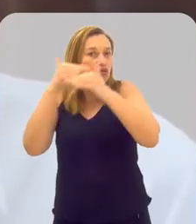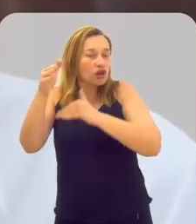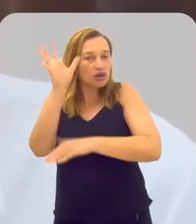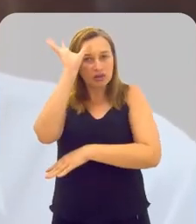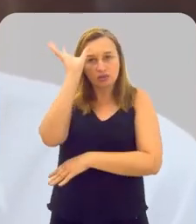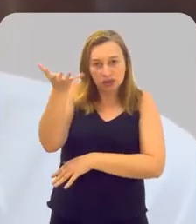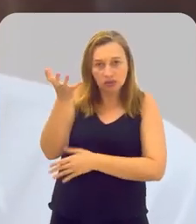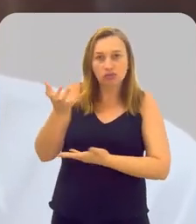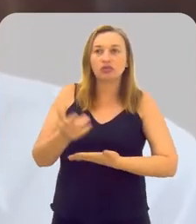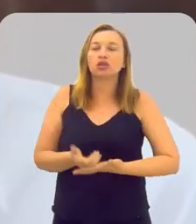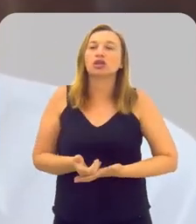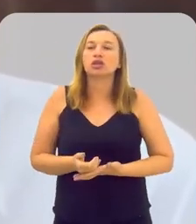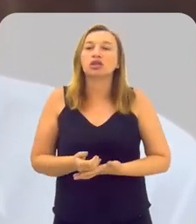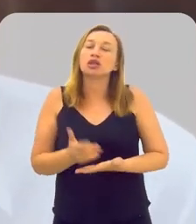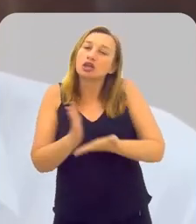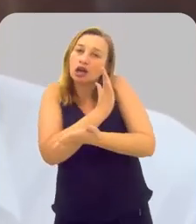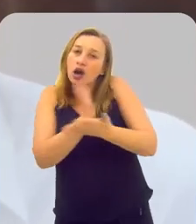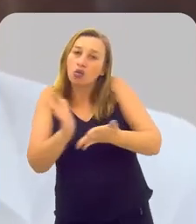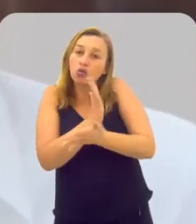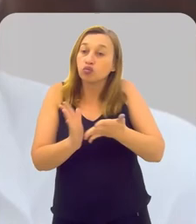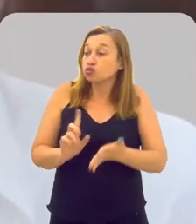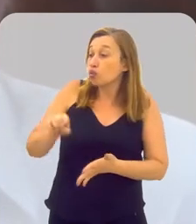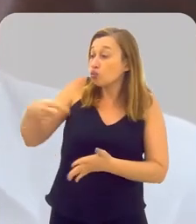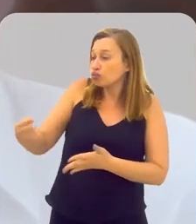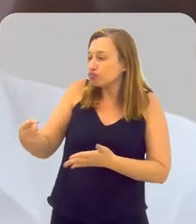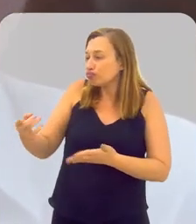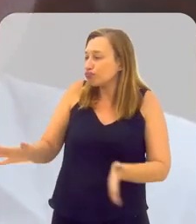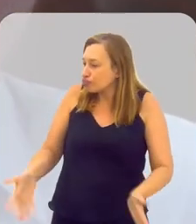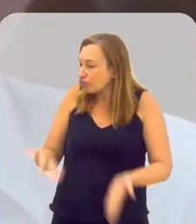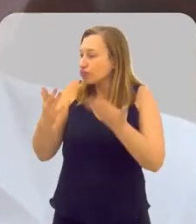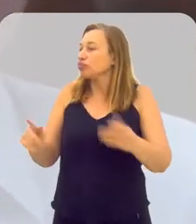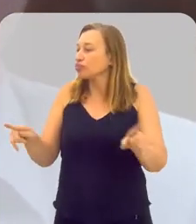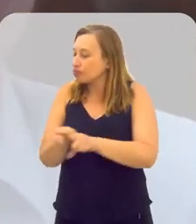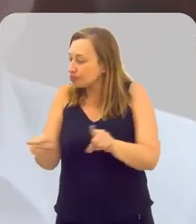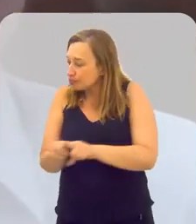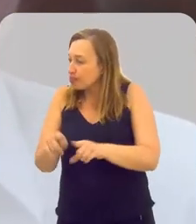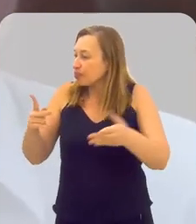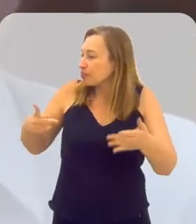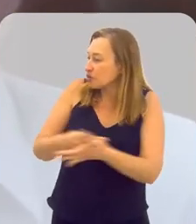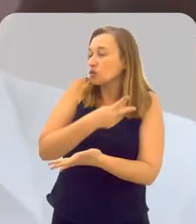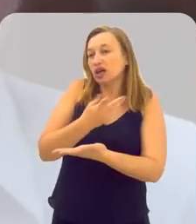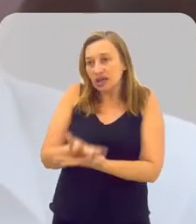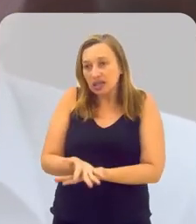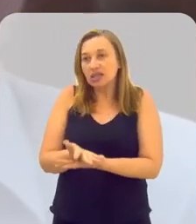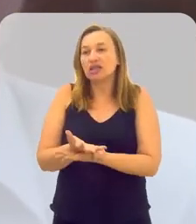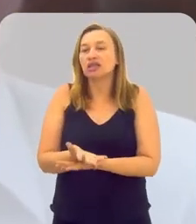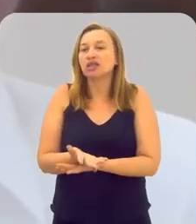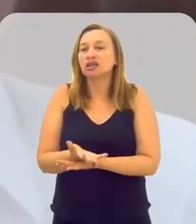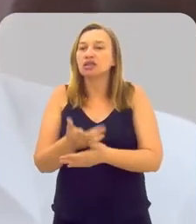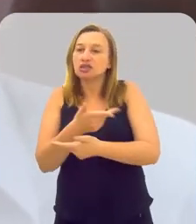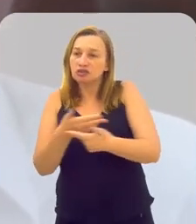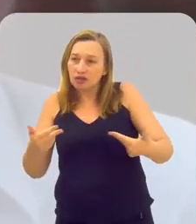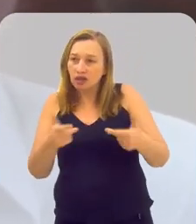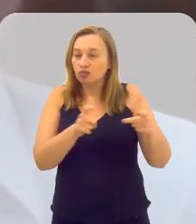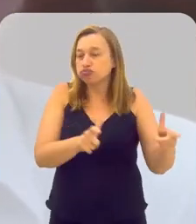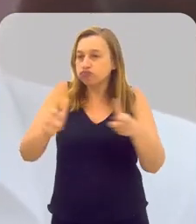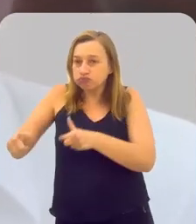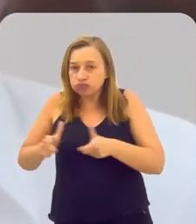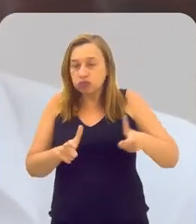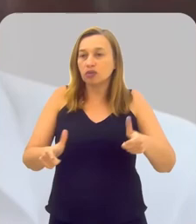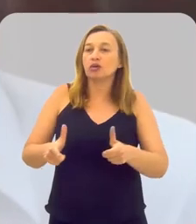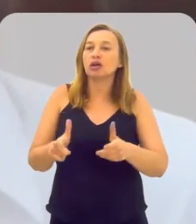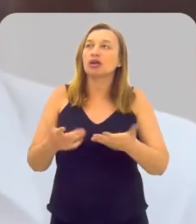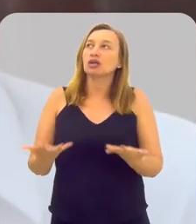essa cláusula para desenvolver soluções. E algumas outras iniciativas também acontecem de